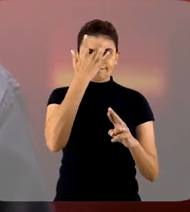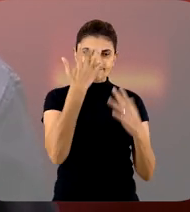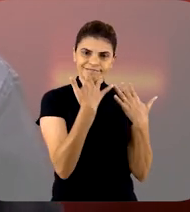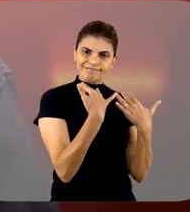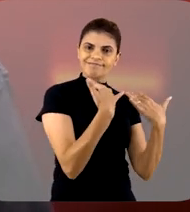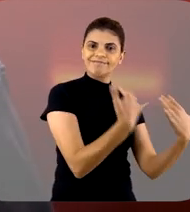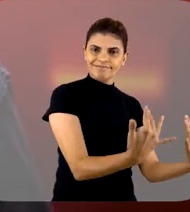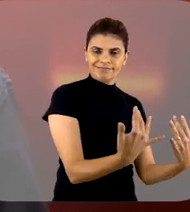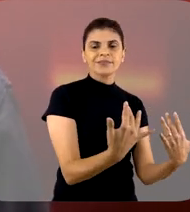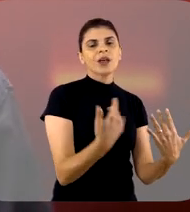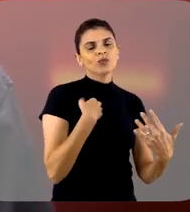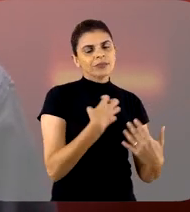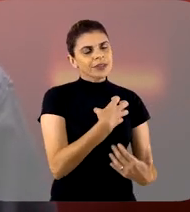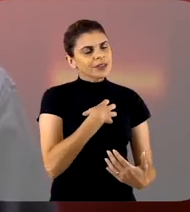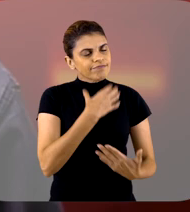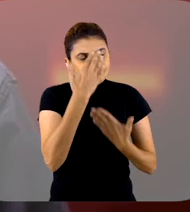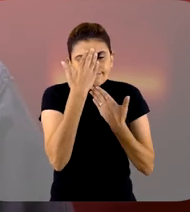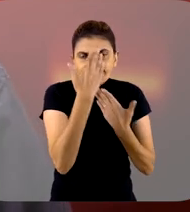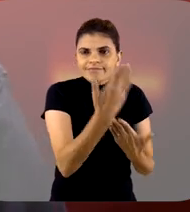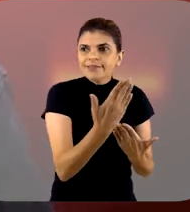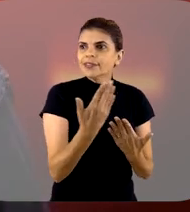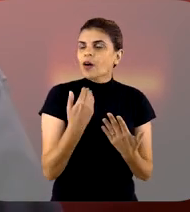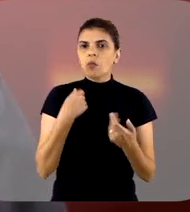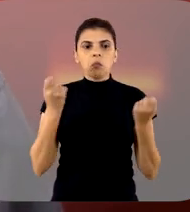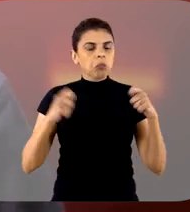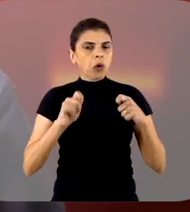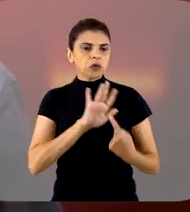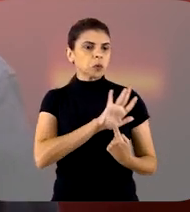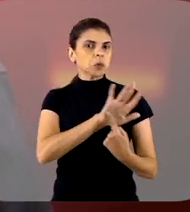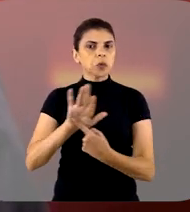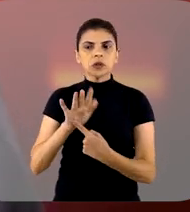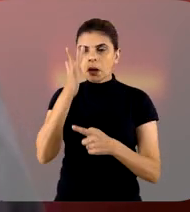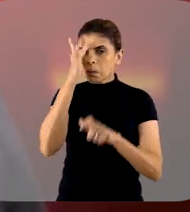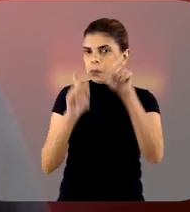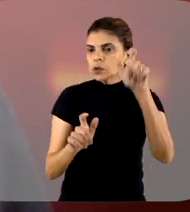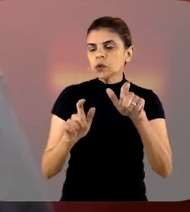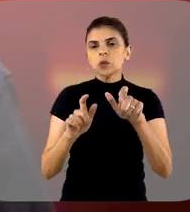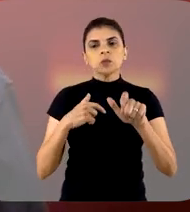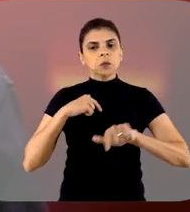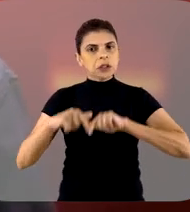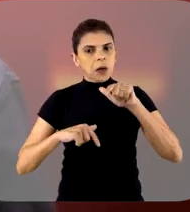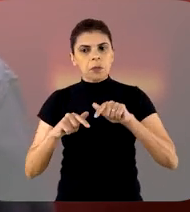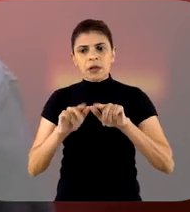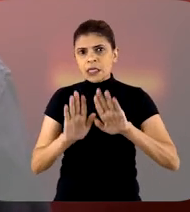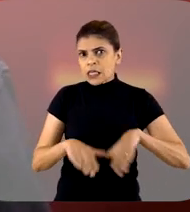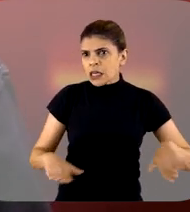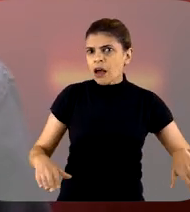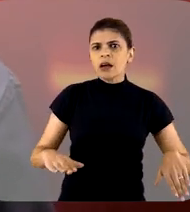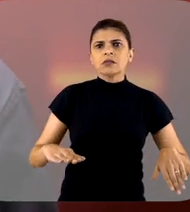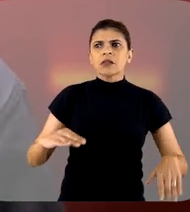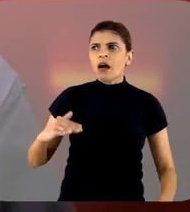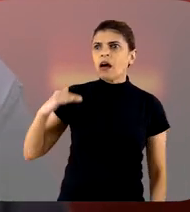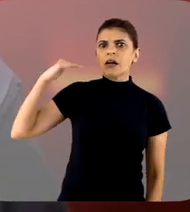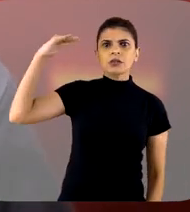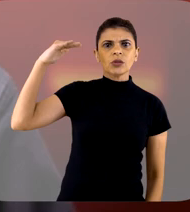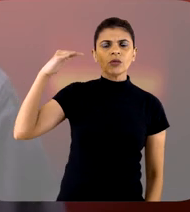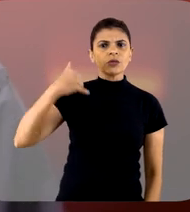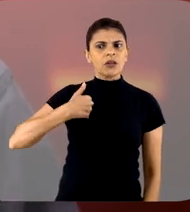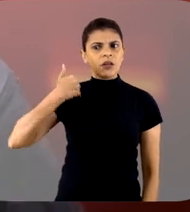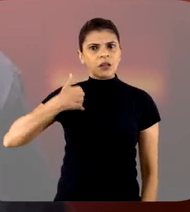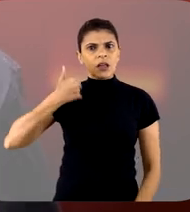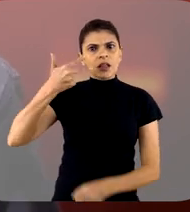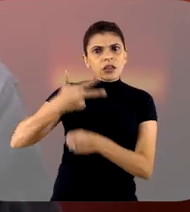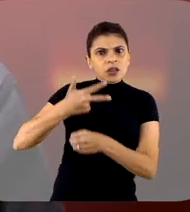grande público. Além de ser extremamente gratificante você chegar e poder falar do seu trabalho para pessoas, para crianças, para idosos, para pessoas que não necessariamente